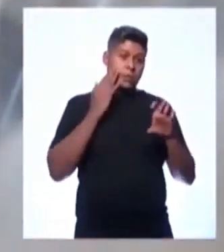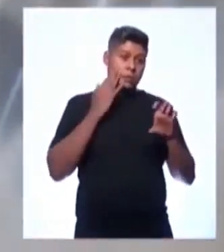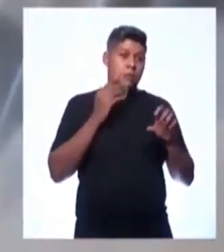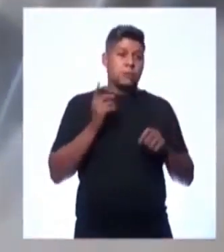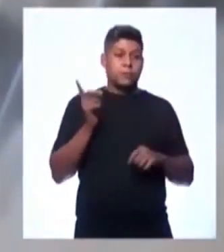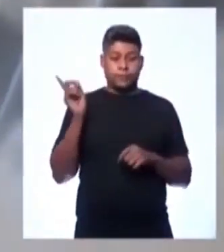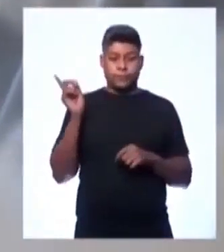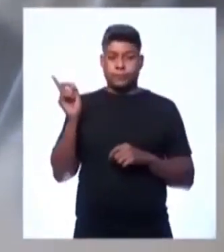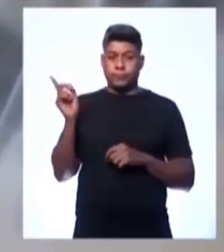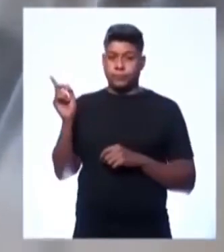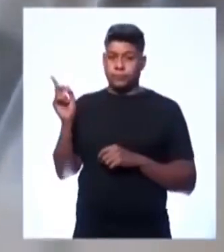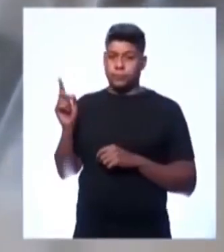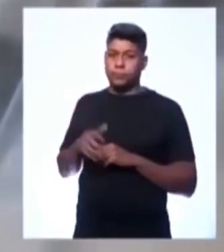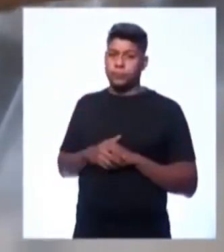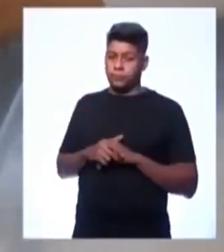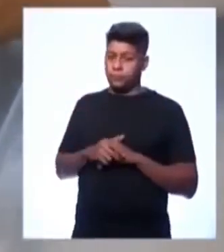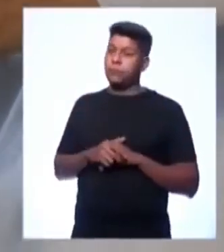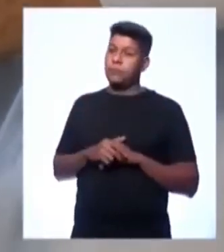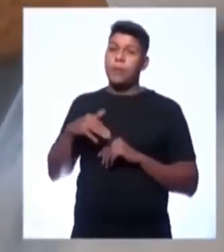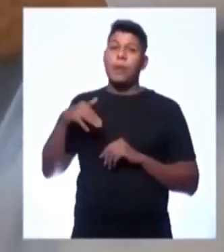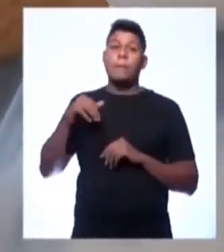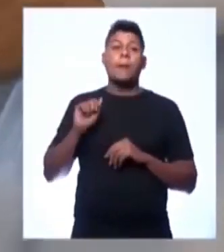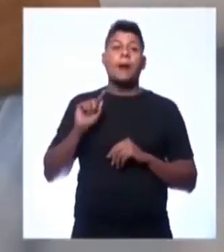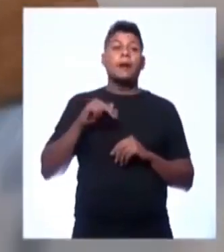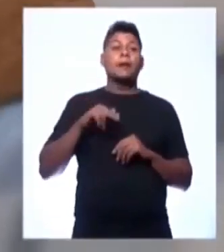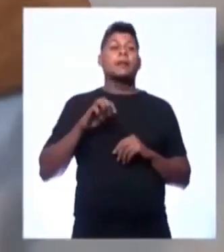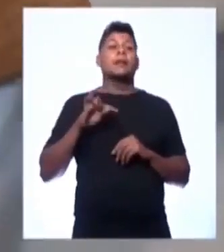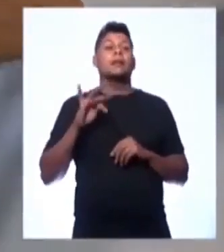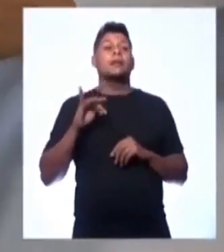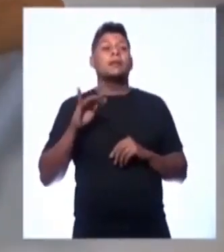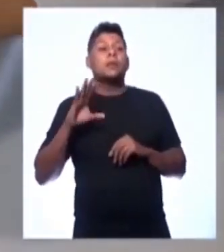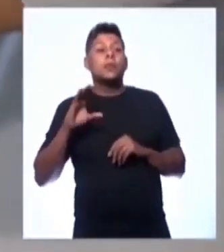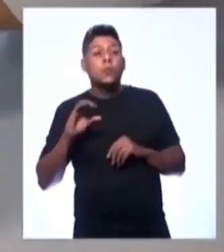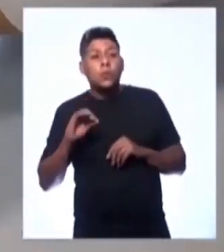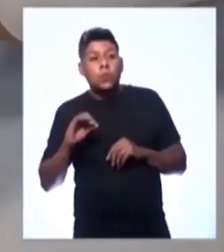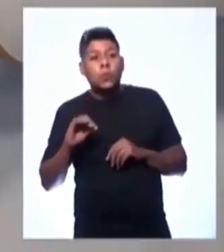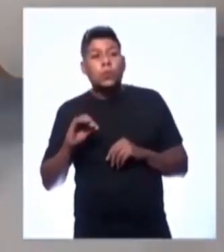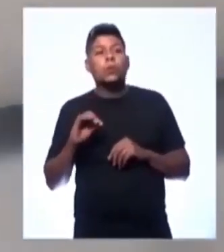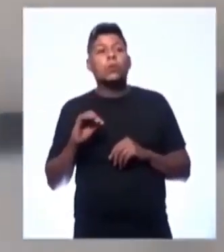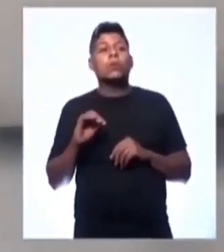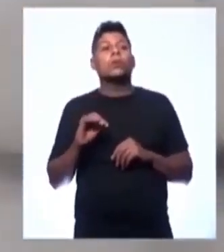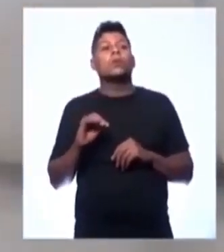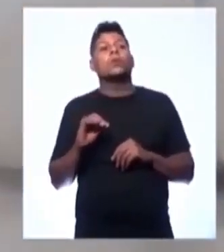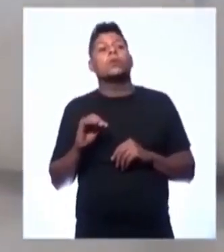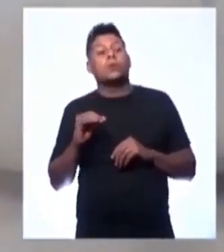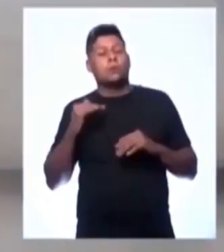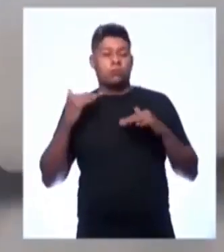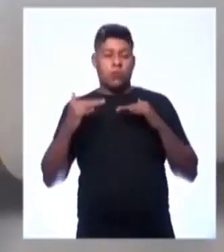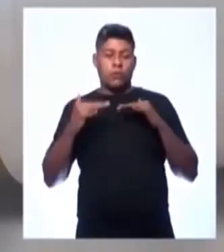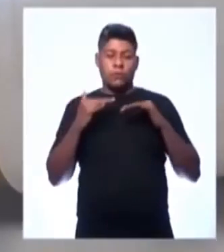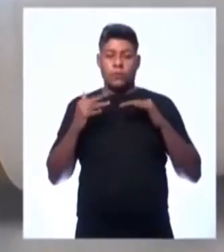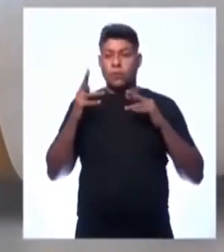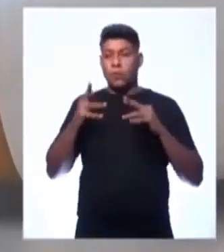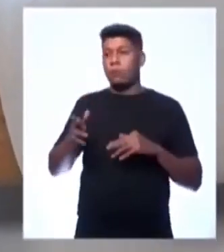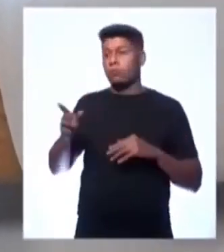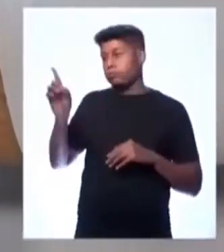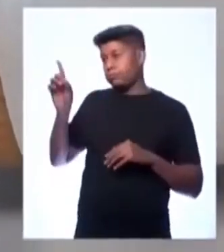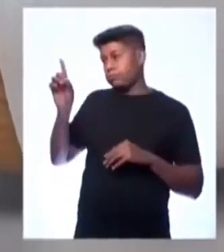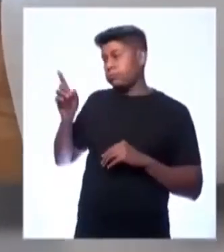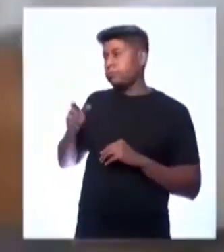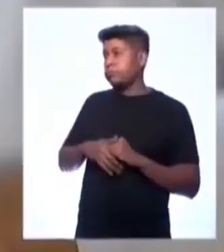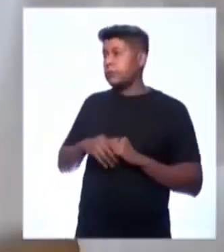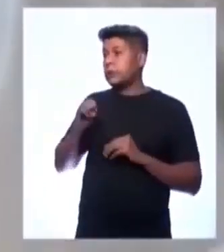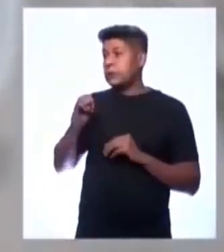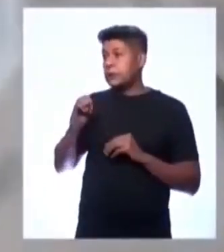dedo descendo, aí se o campo magnético estiver para lá, o vetor força vai fazer esse movimento, né? Aí,